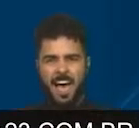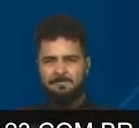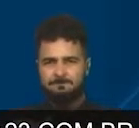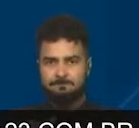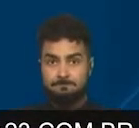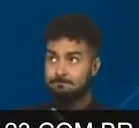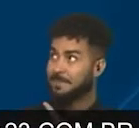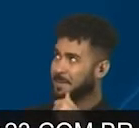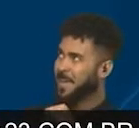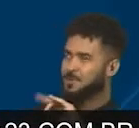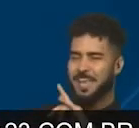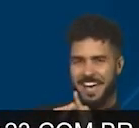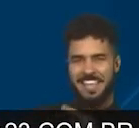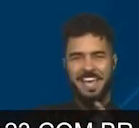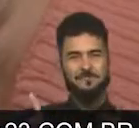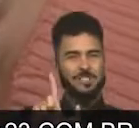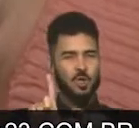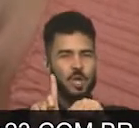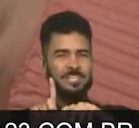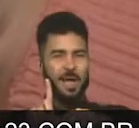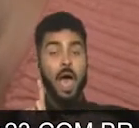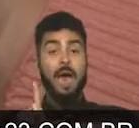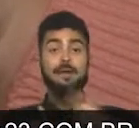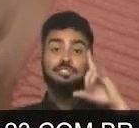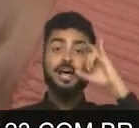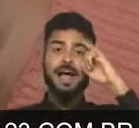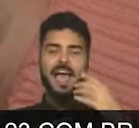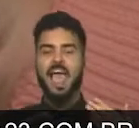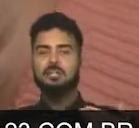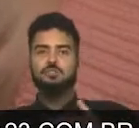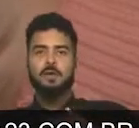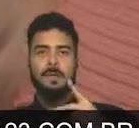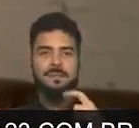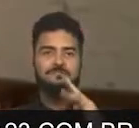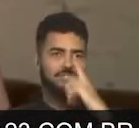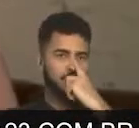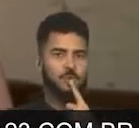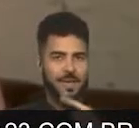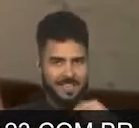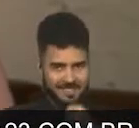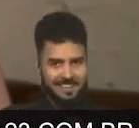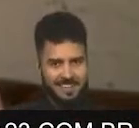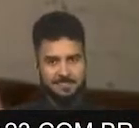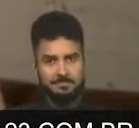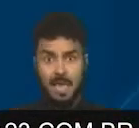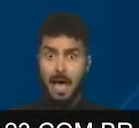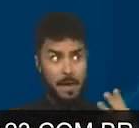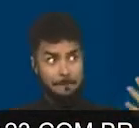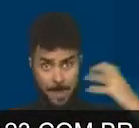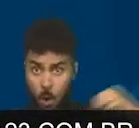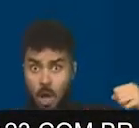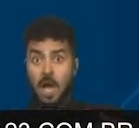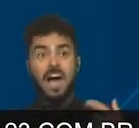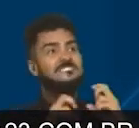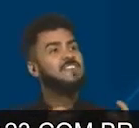Juliana é influenciadora digital e teve o perfil do Instagram invadido neste ano. Estão anunciando alguns produtos por